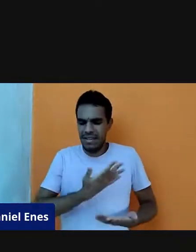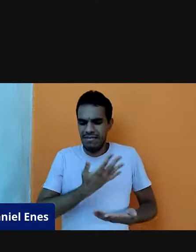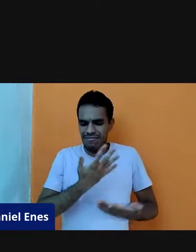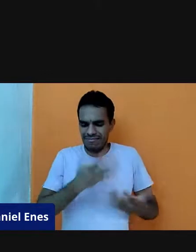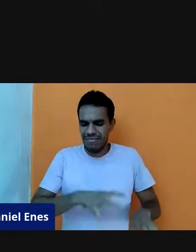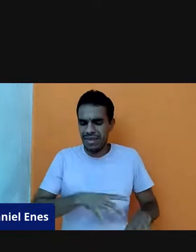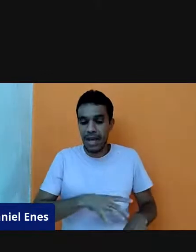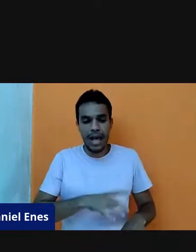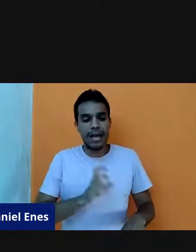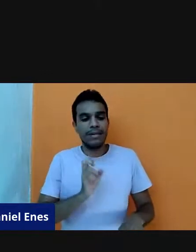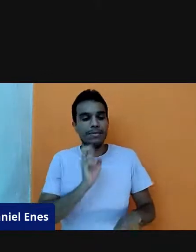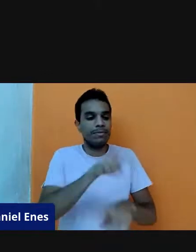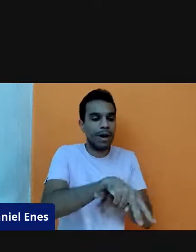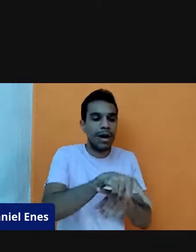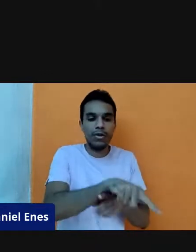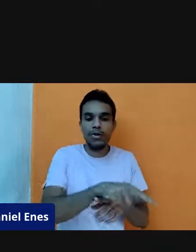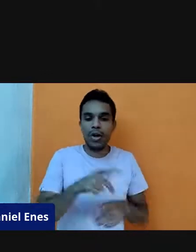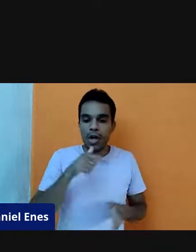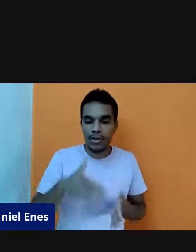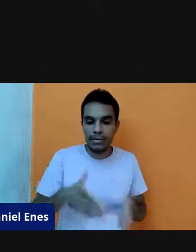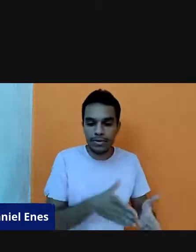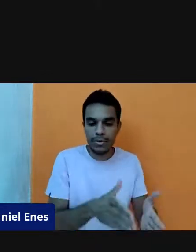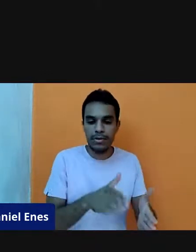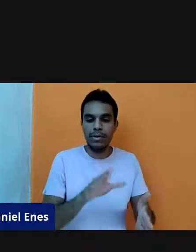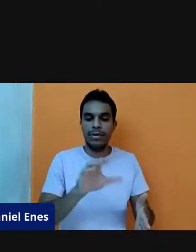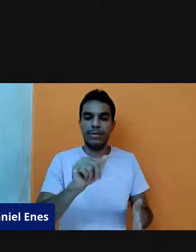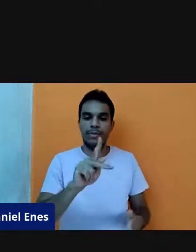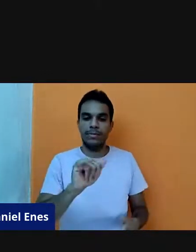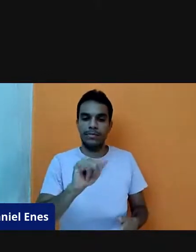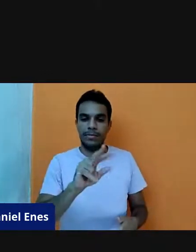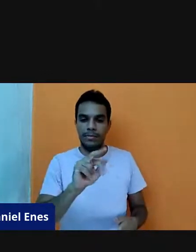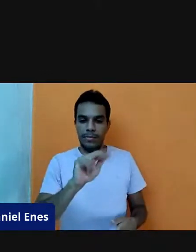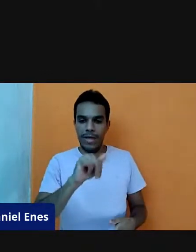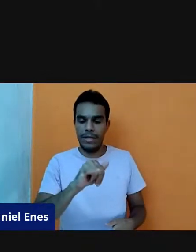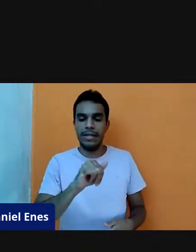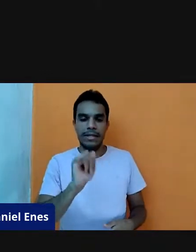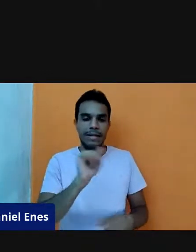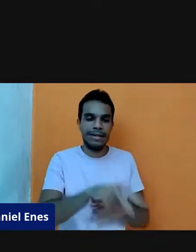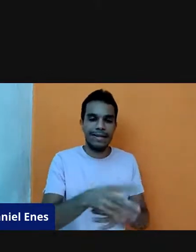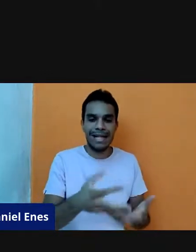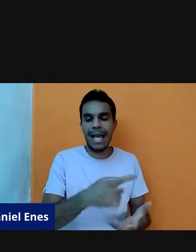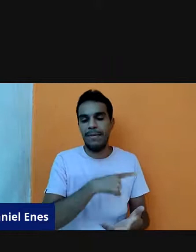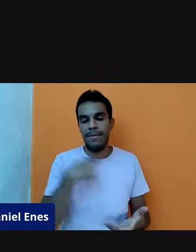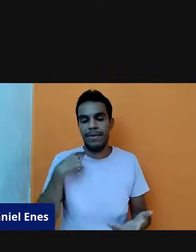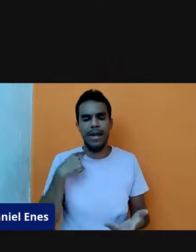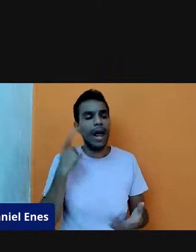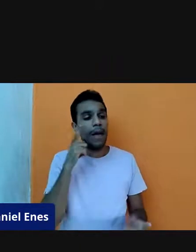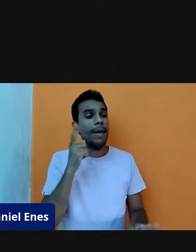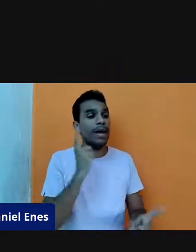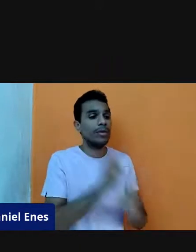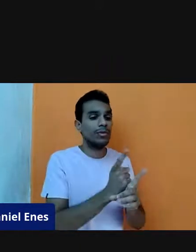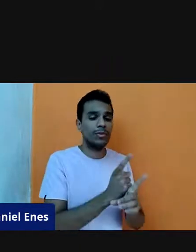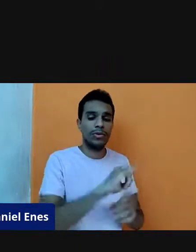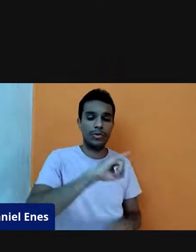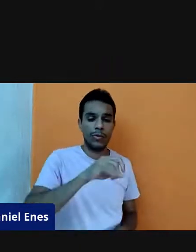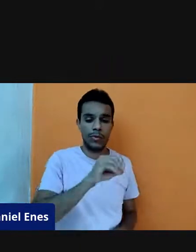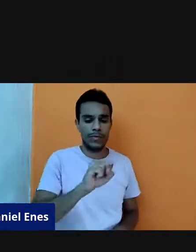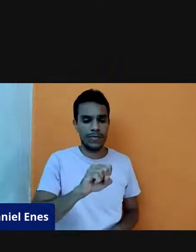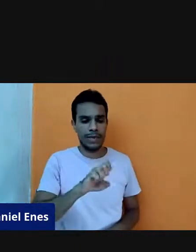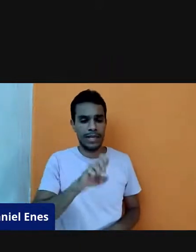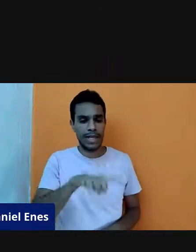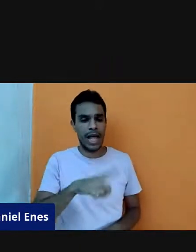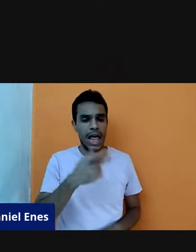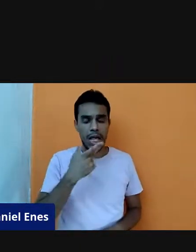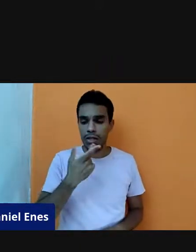Capibaribe. Encontra José, né, um dos moradores ali do Mucambos, próximos ao rio, e tenta convencê-lo